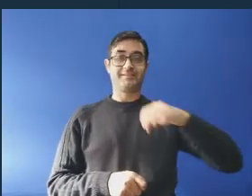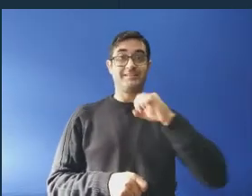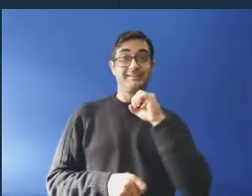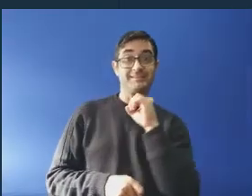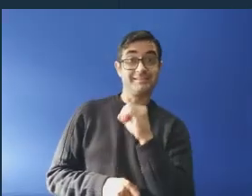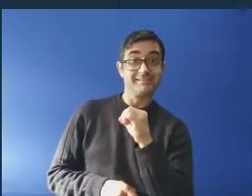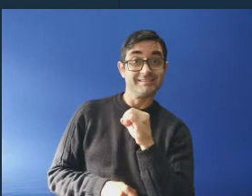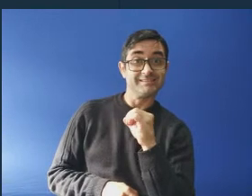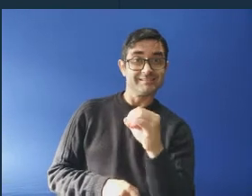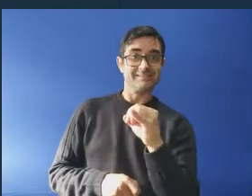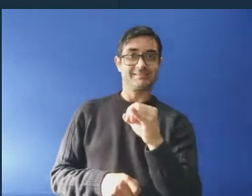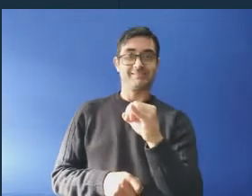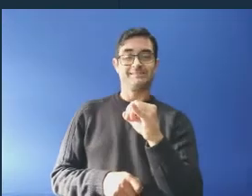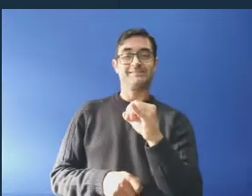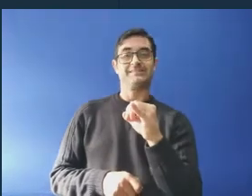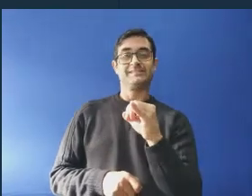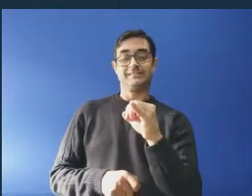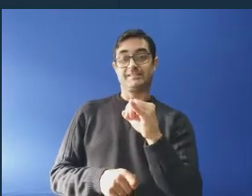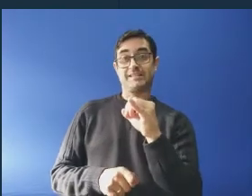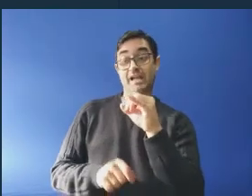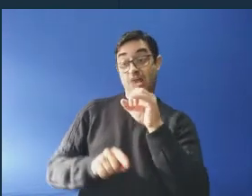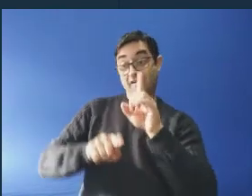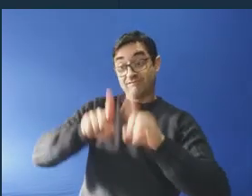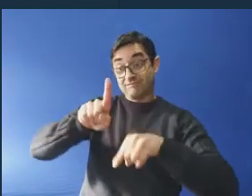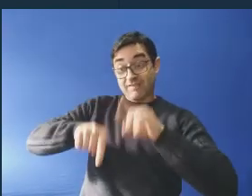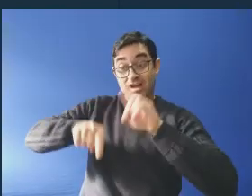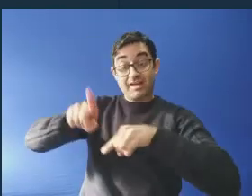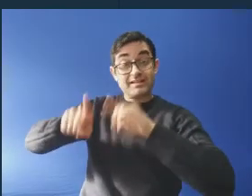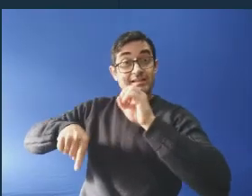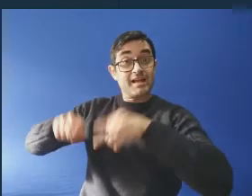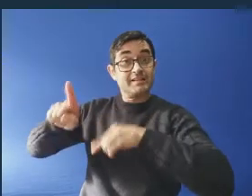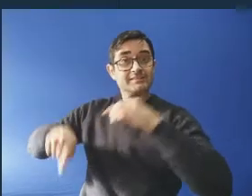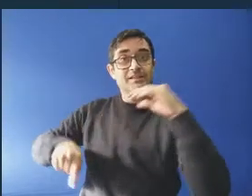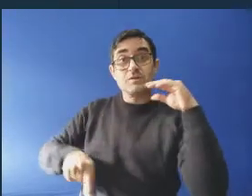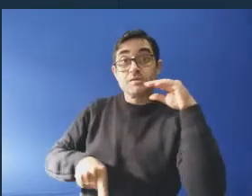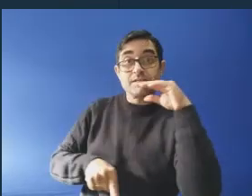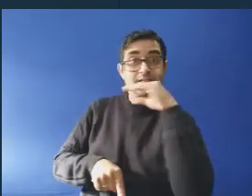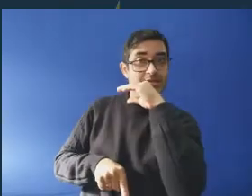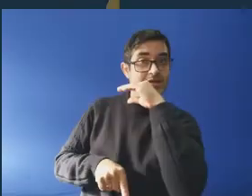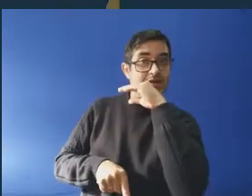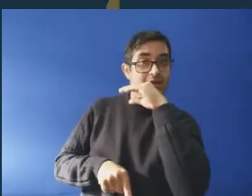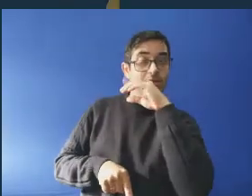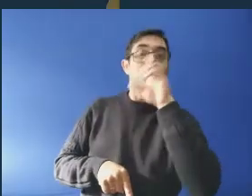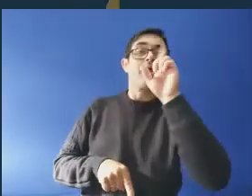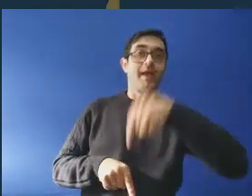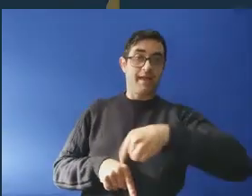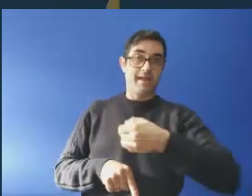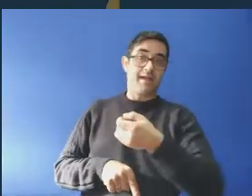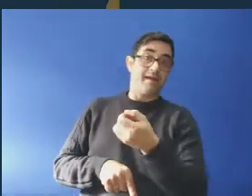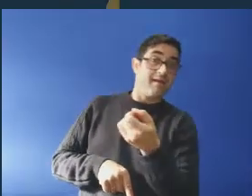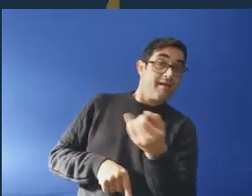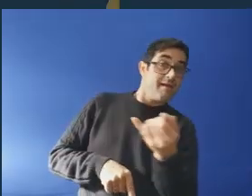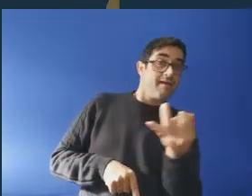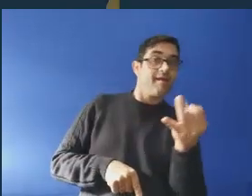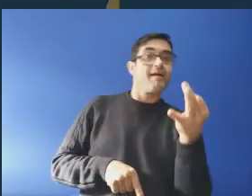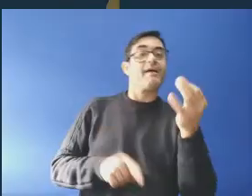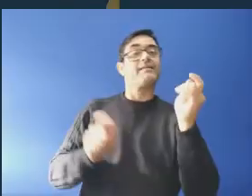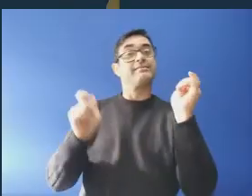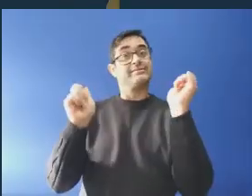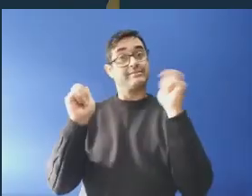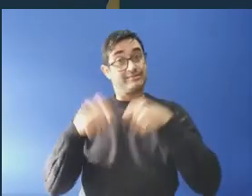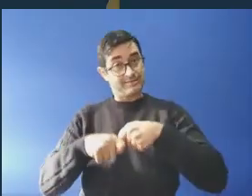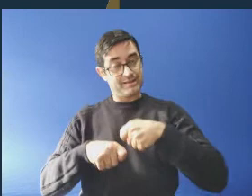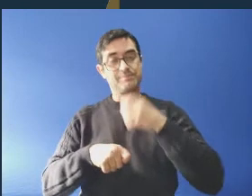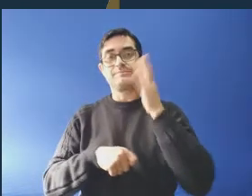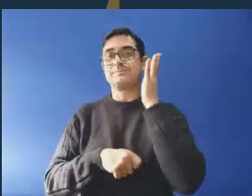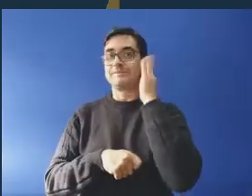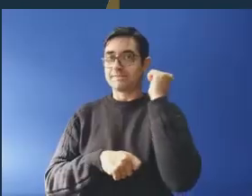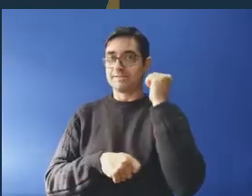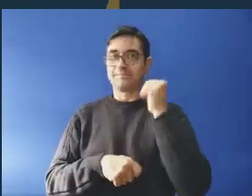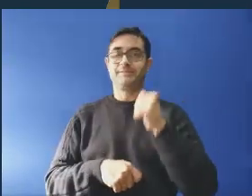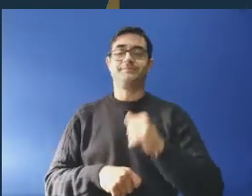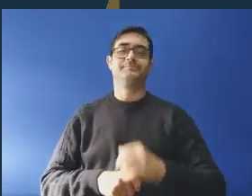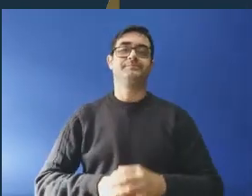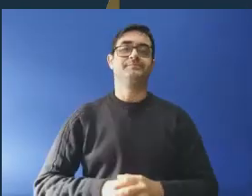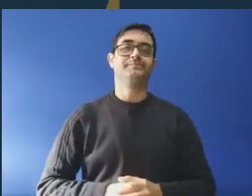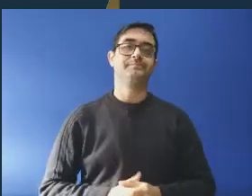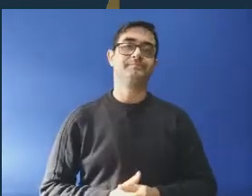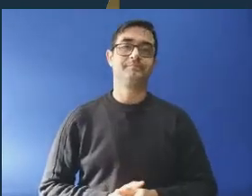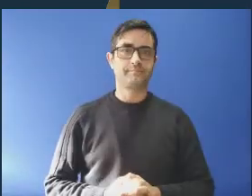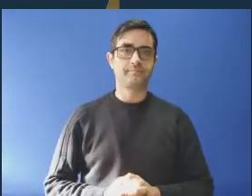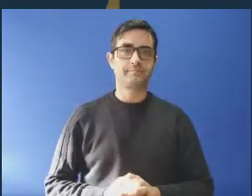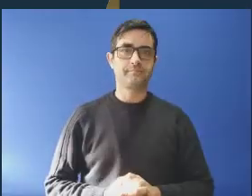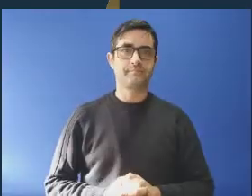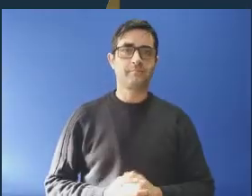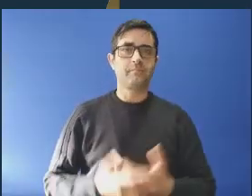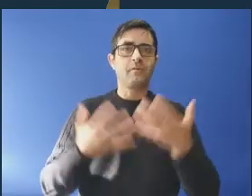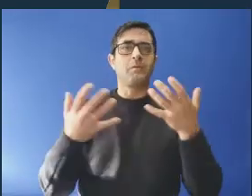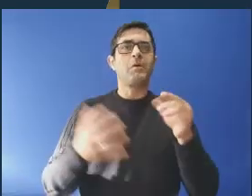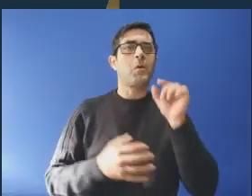isso que a gente mede. Então, o que é esse calor, né? Qual é a diferença entre temperatura e calor? O calor é, na verdade, a